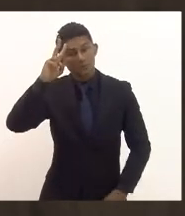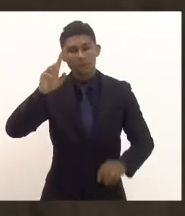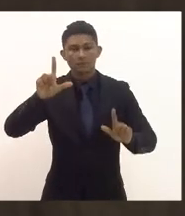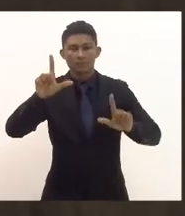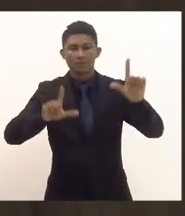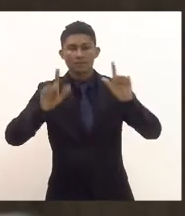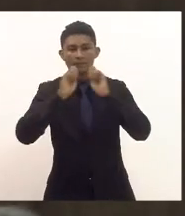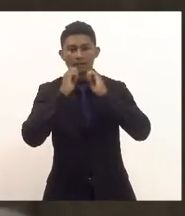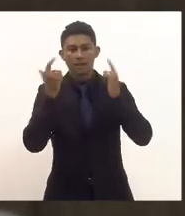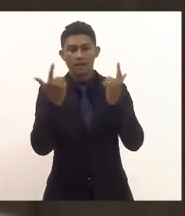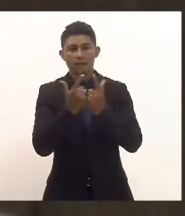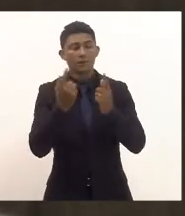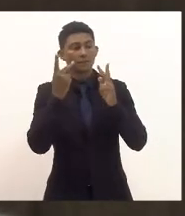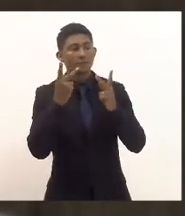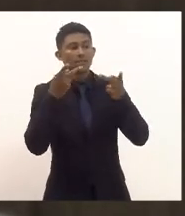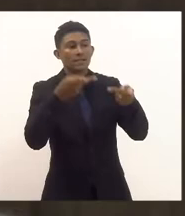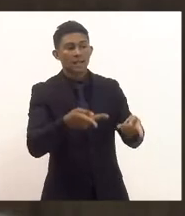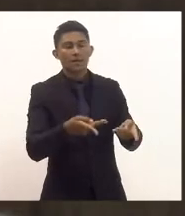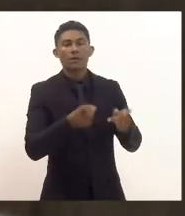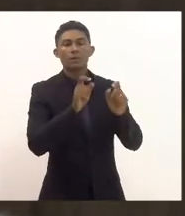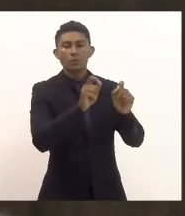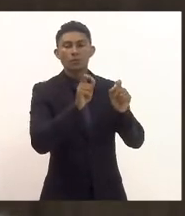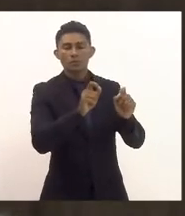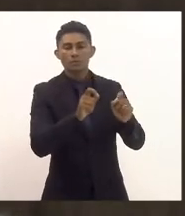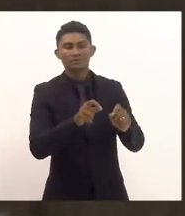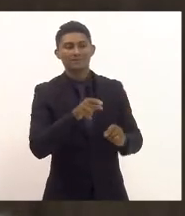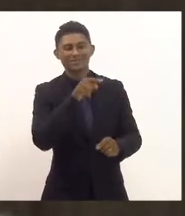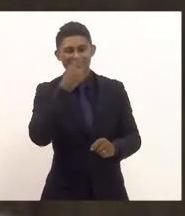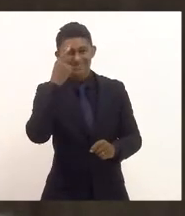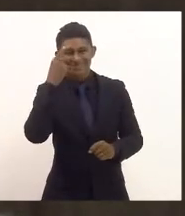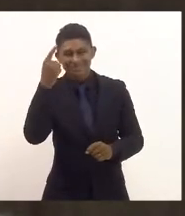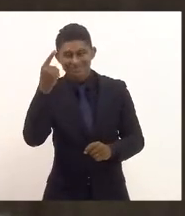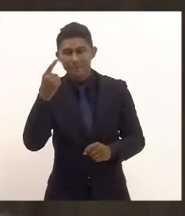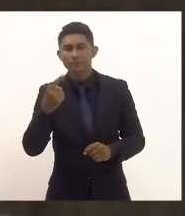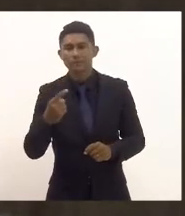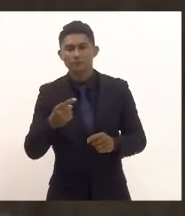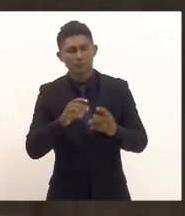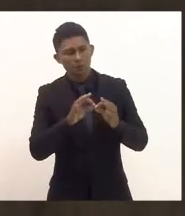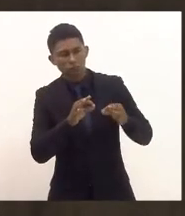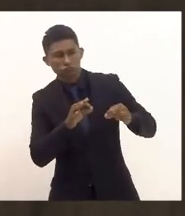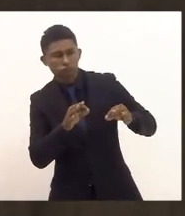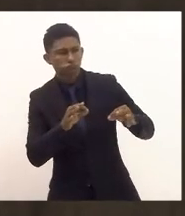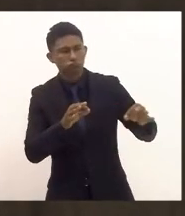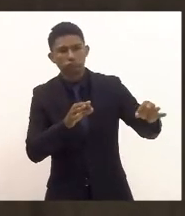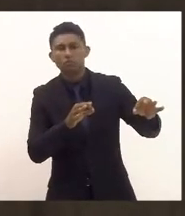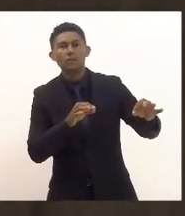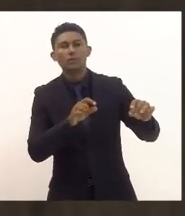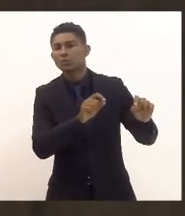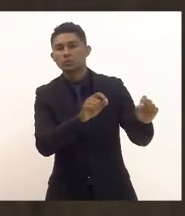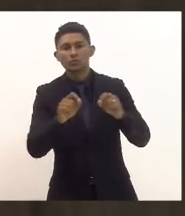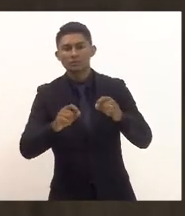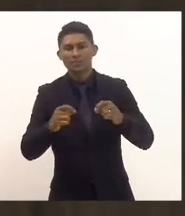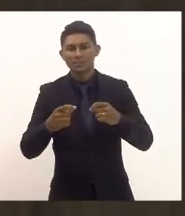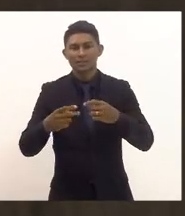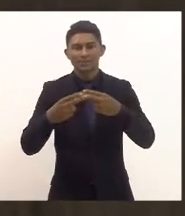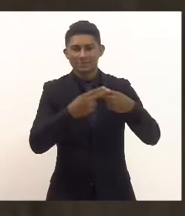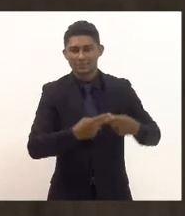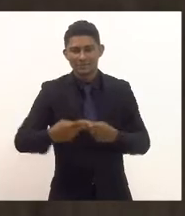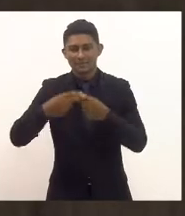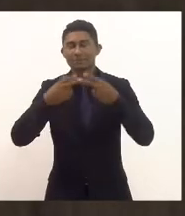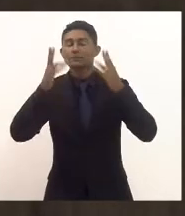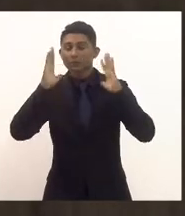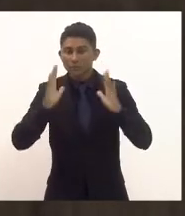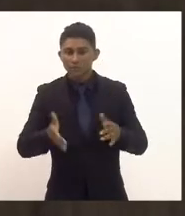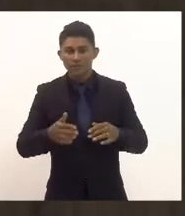alerj nós vamos visitar o último ramal que falta para completar toda a malha Ferroviária do Estado de janeiro eu já fiz este tutorial o